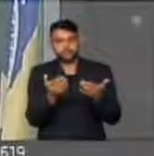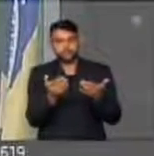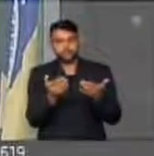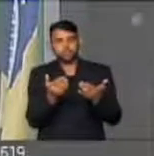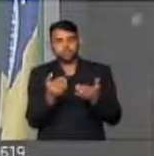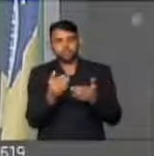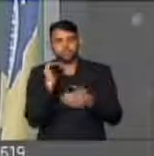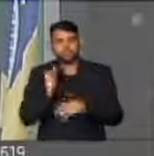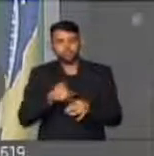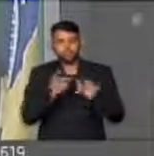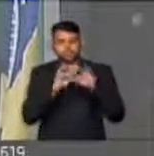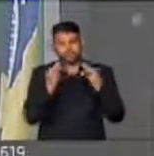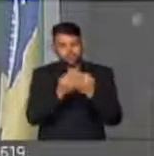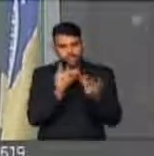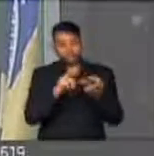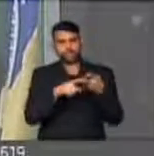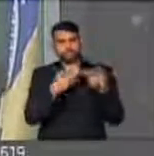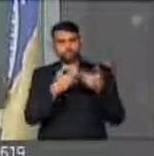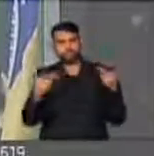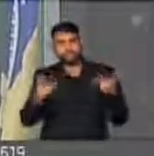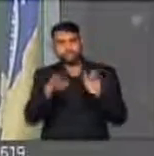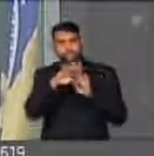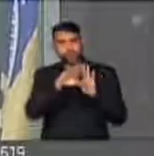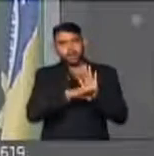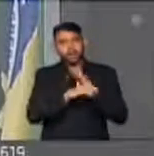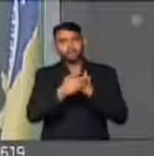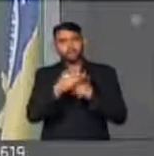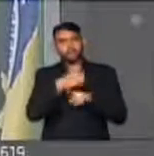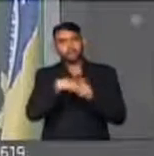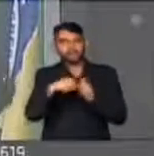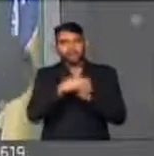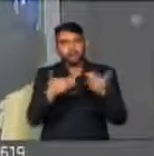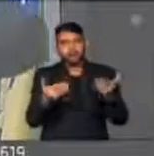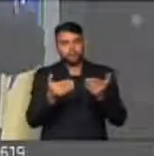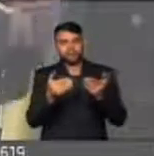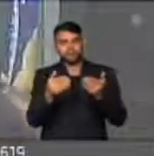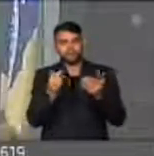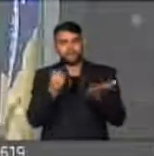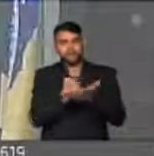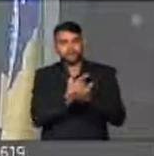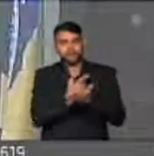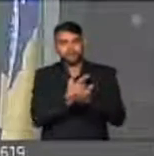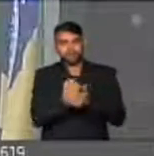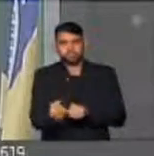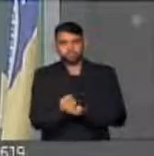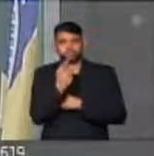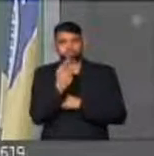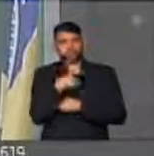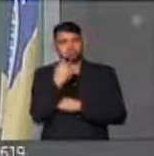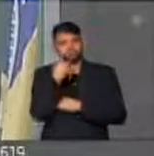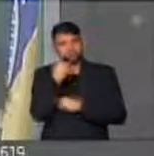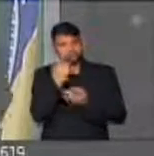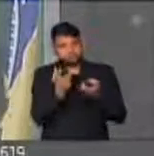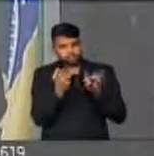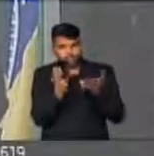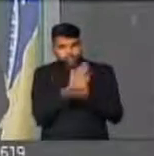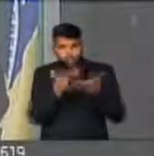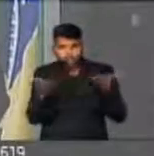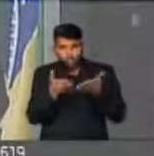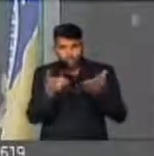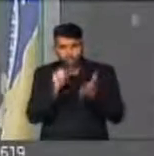da Bolsa Família, enfim, de todo esse pagamento a descoberto que foi feito, que hoje